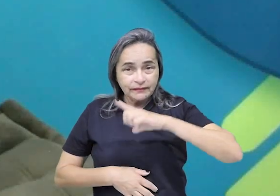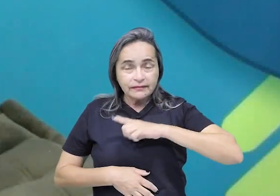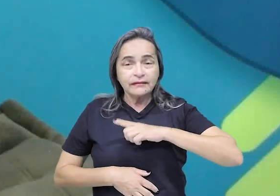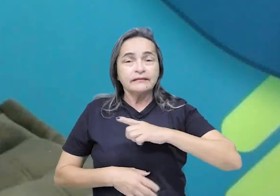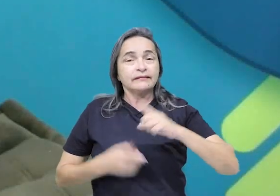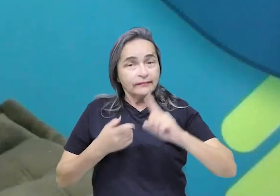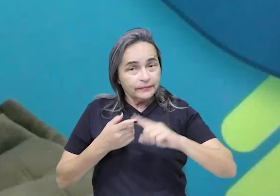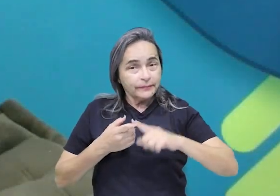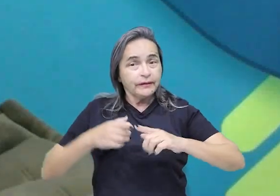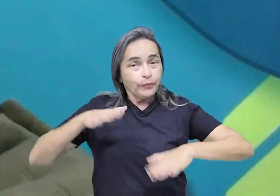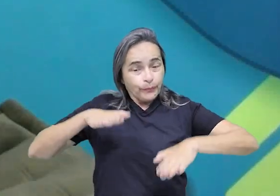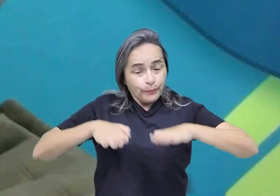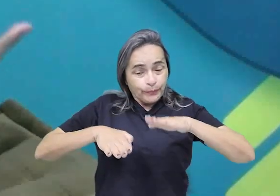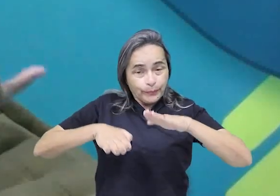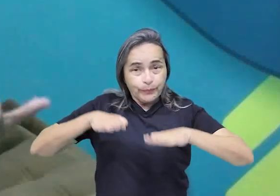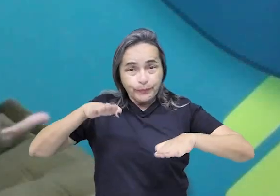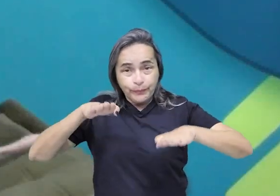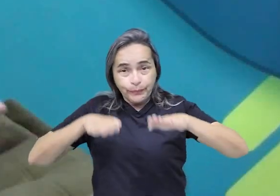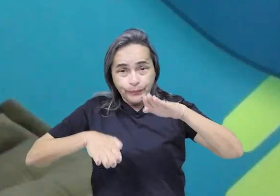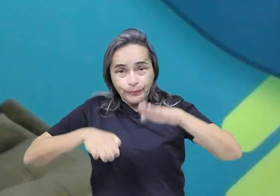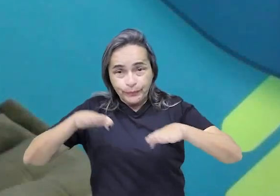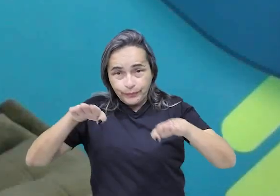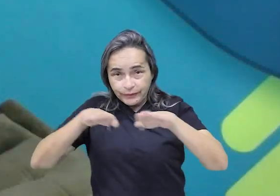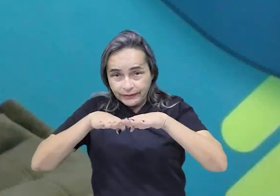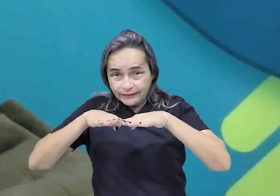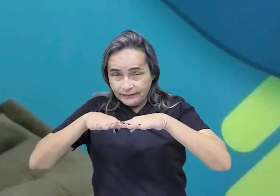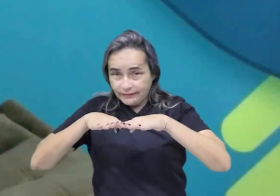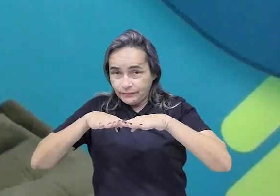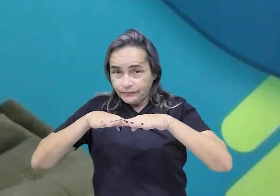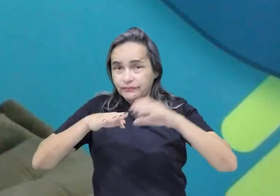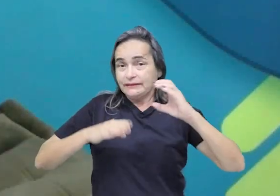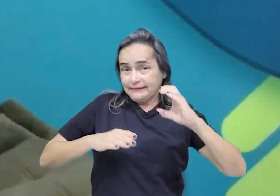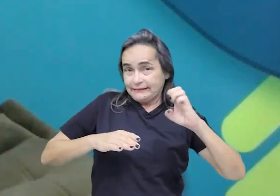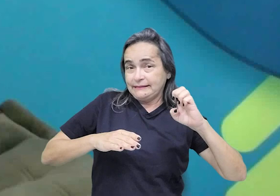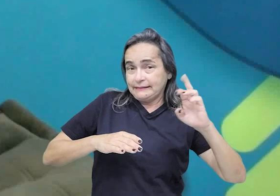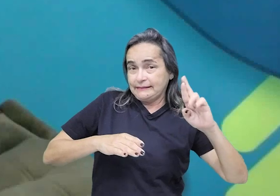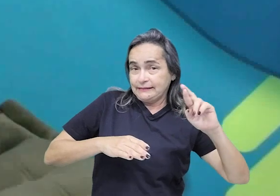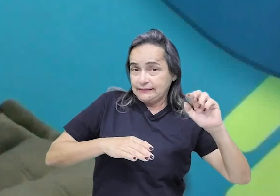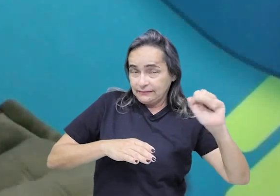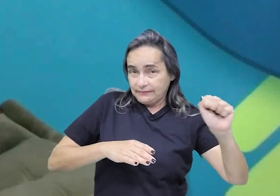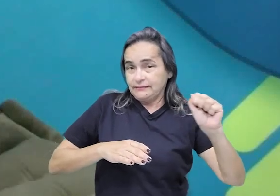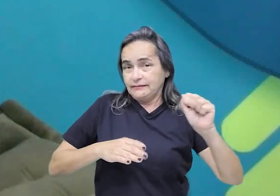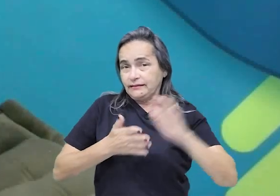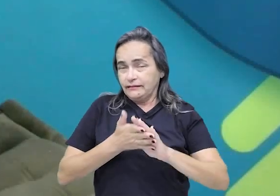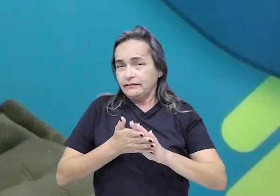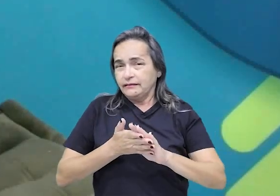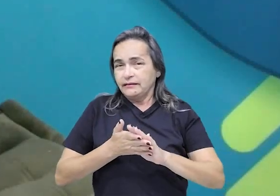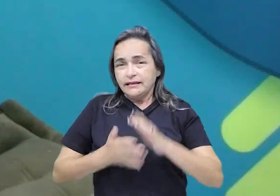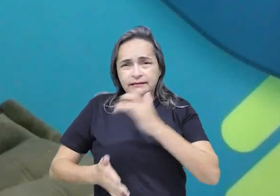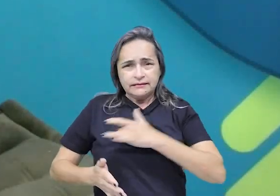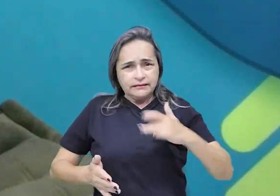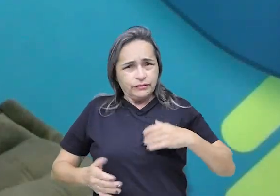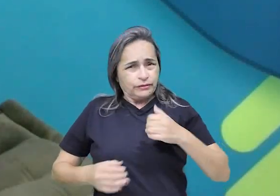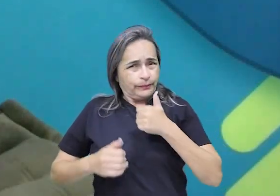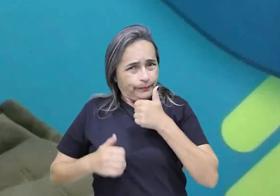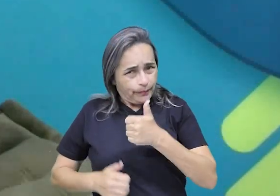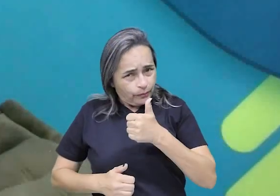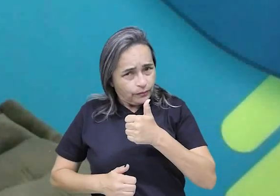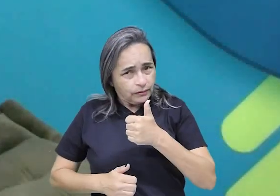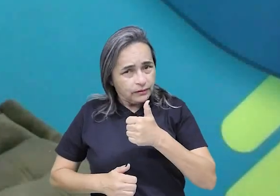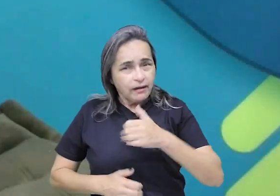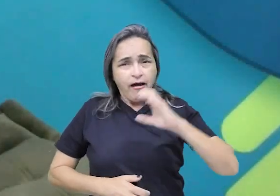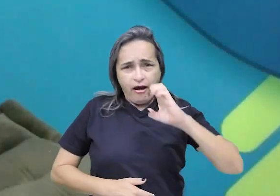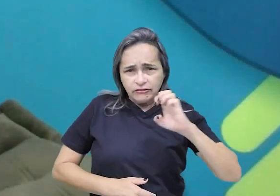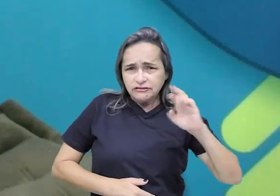da cera. Né? Se o meu corpo estiver bem, se eu não tiver nenhum problema de saúde, a minha cera é produzida de acordo com a